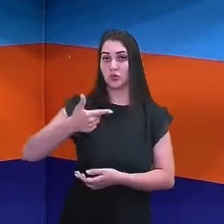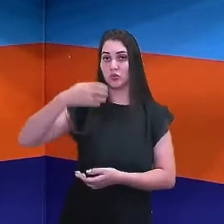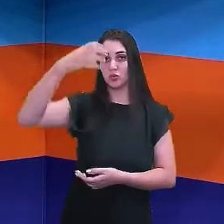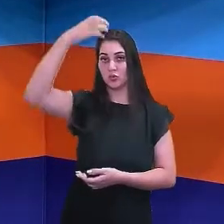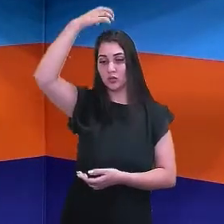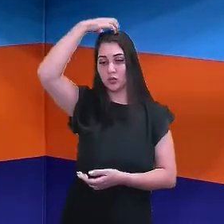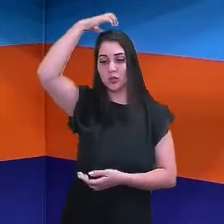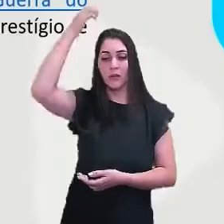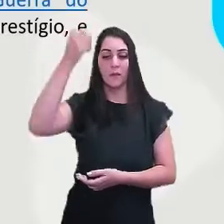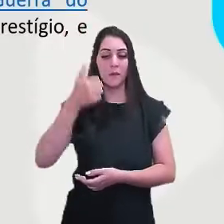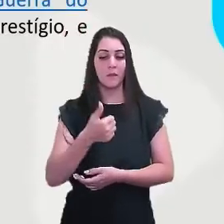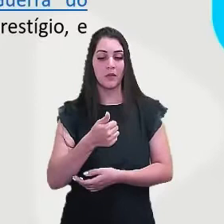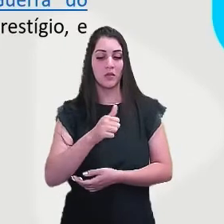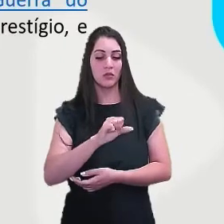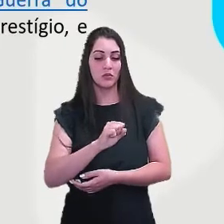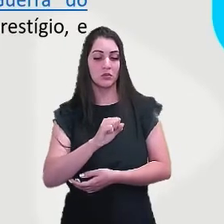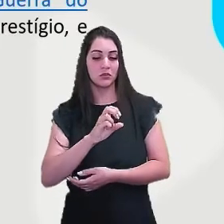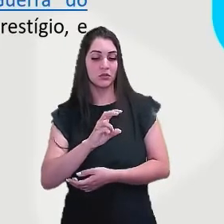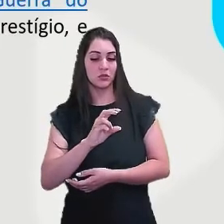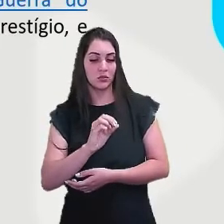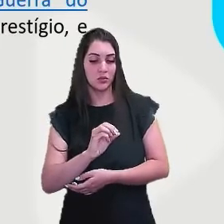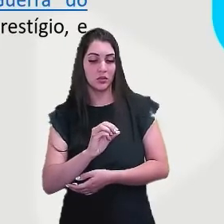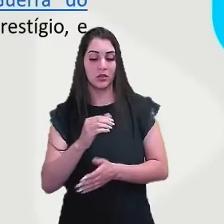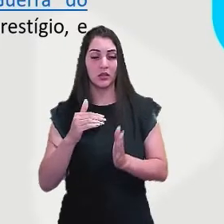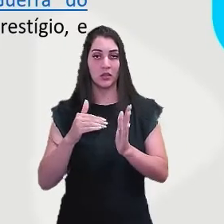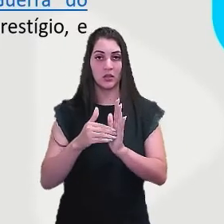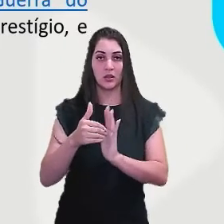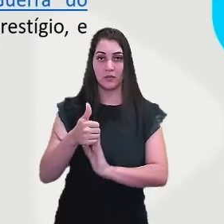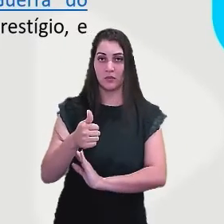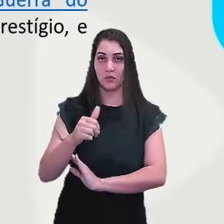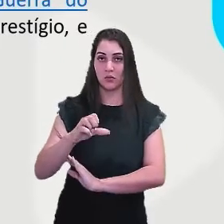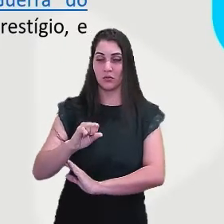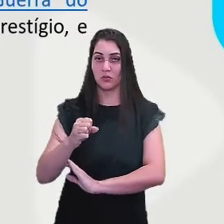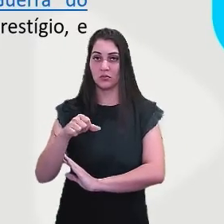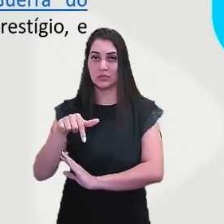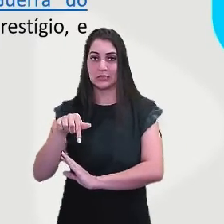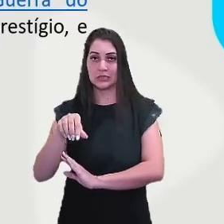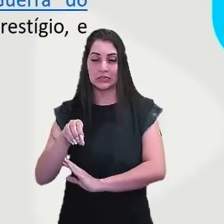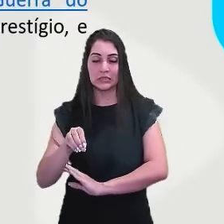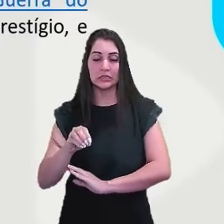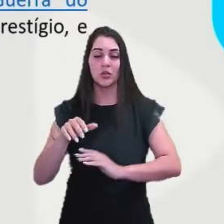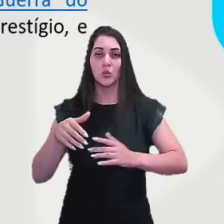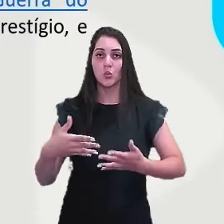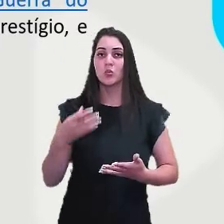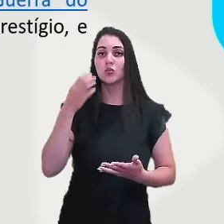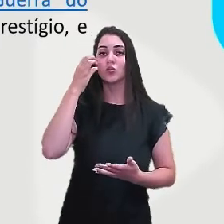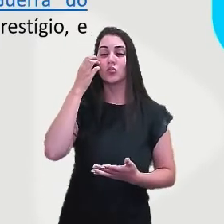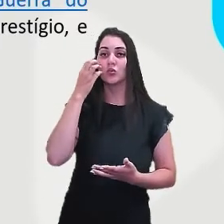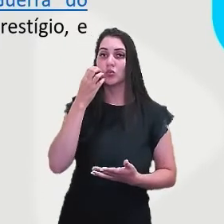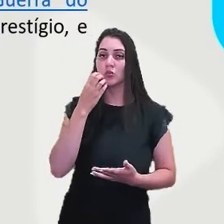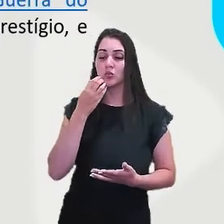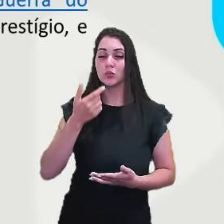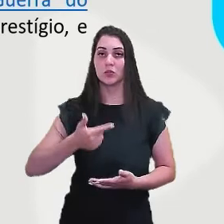quando Dom Pedro II, já à frente do poder, ele tem